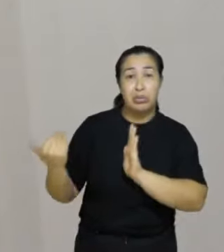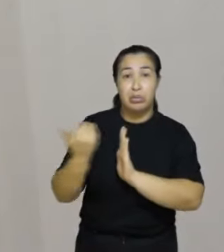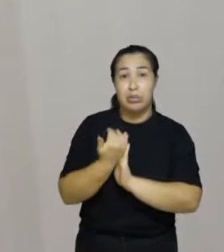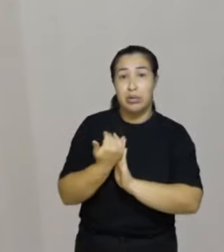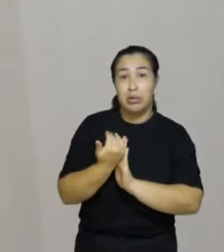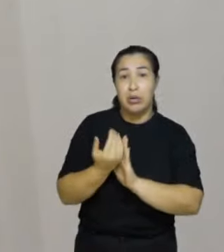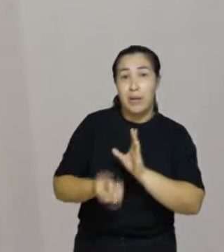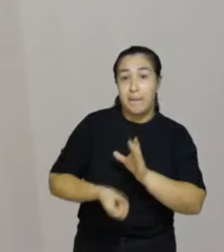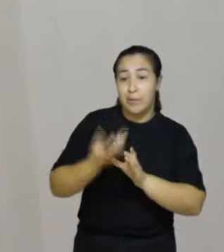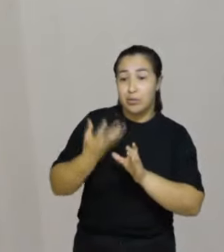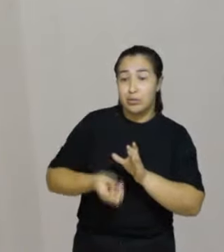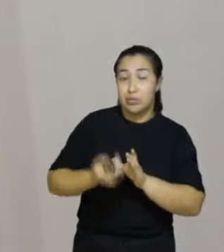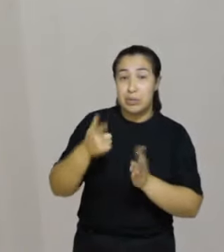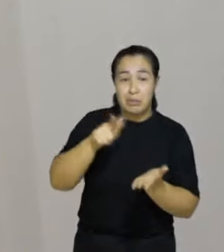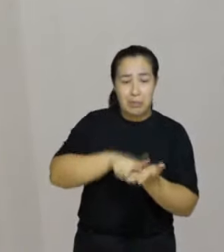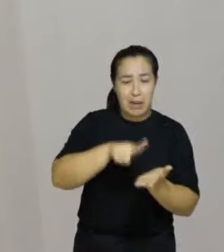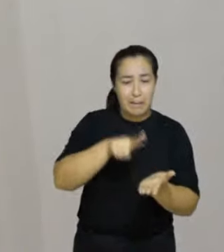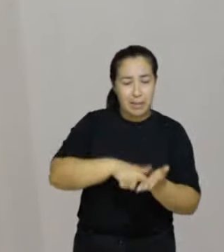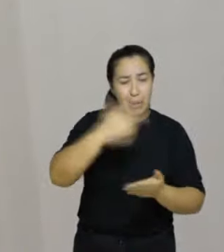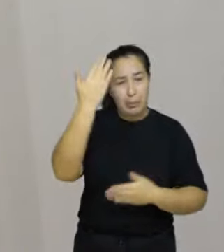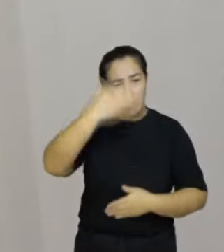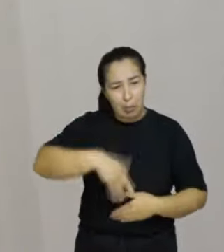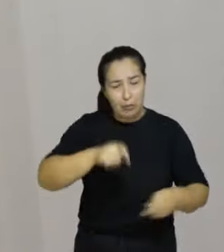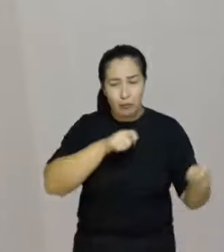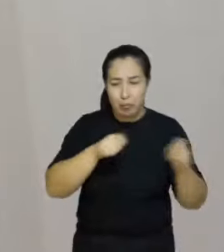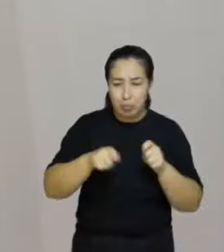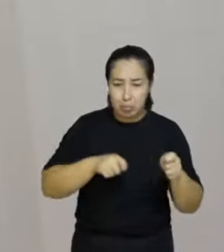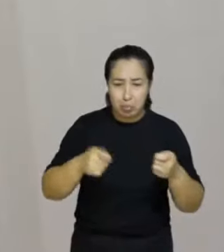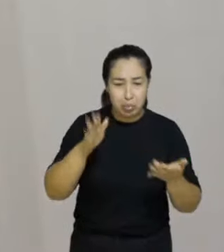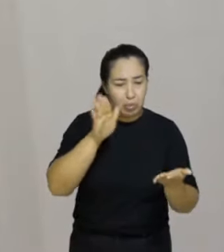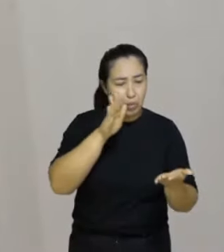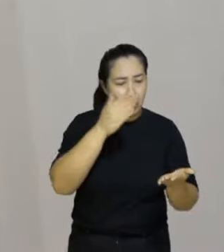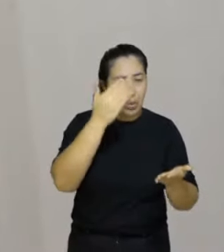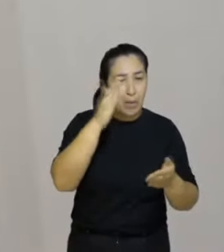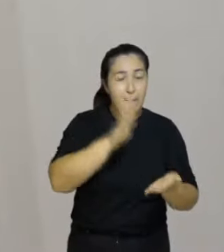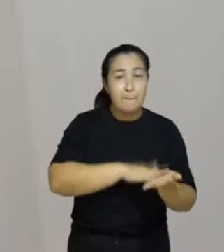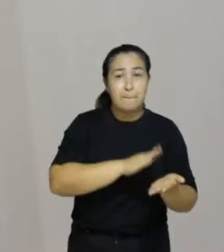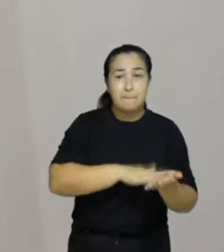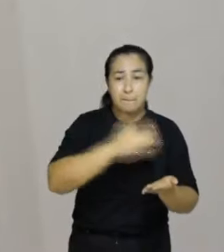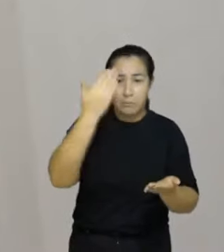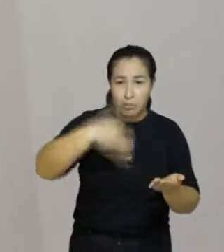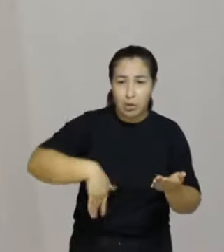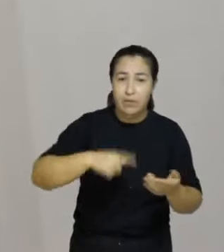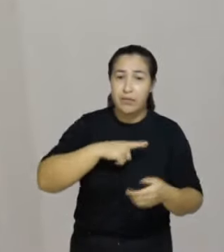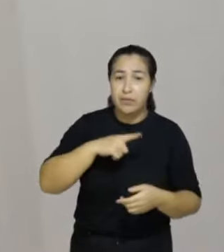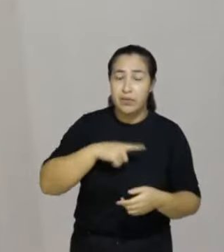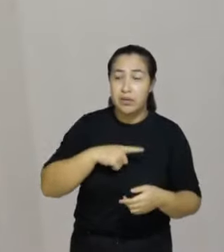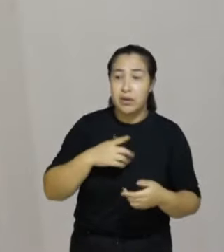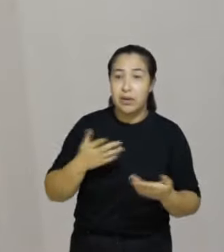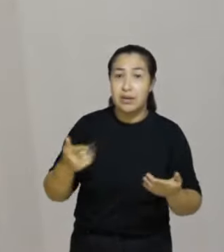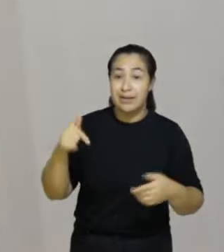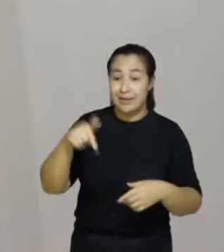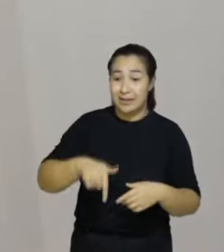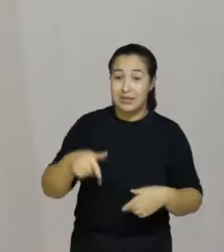produzir papel e provas e controle do que o dinheiro que recebe. E aqui nós